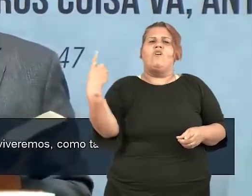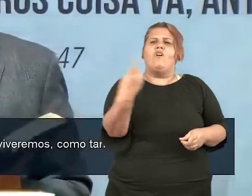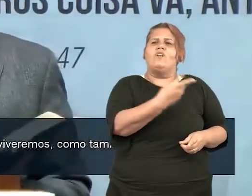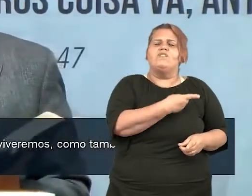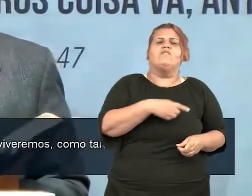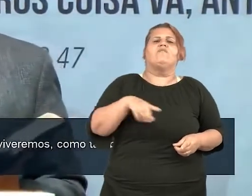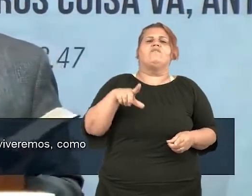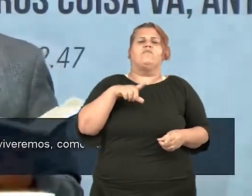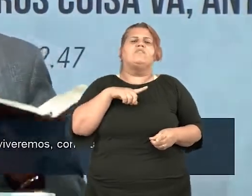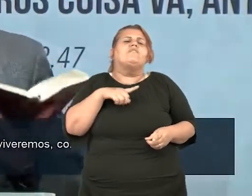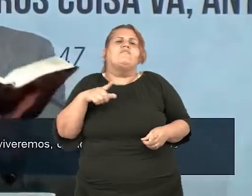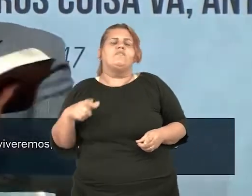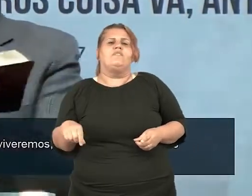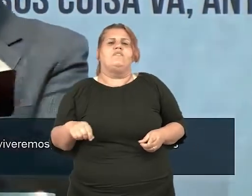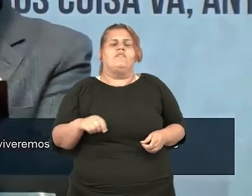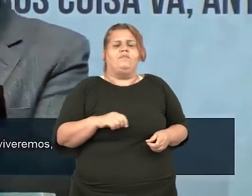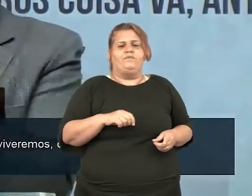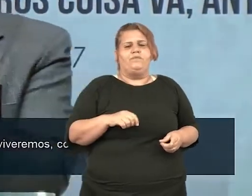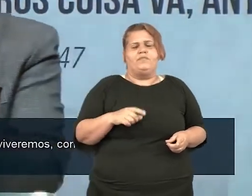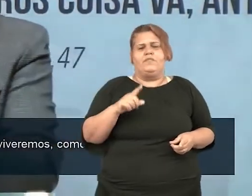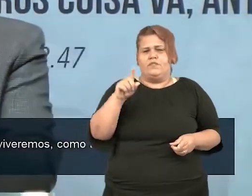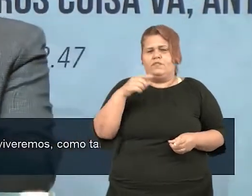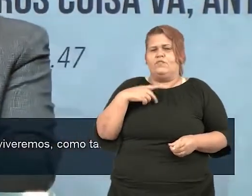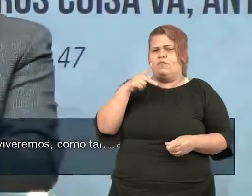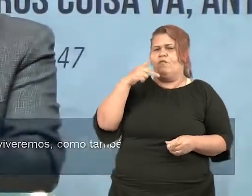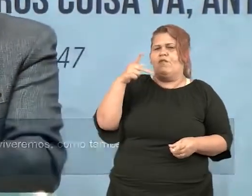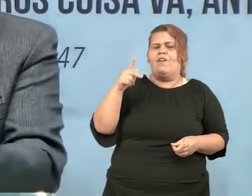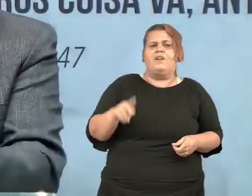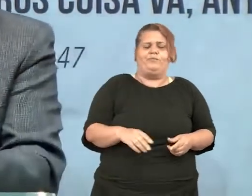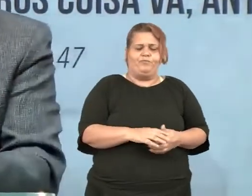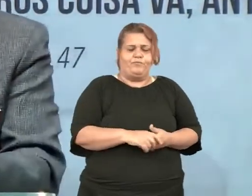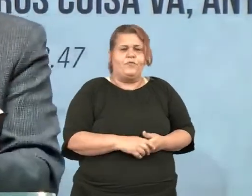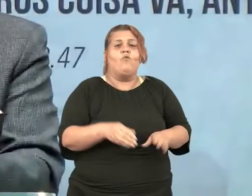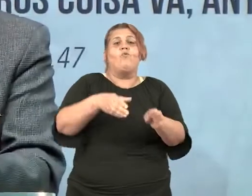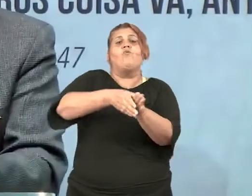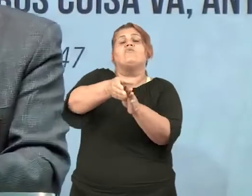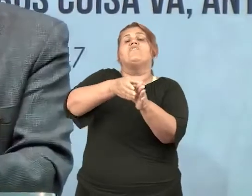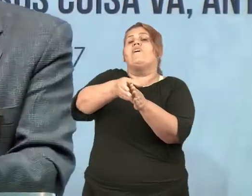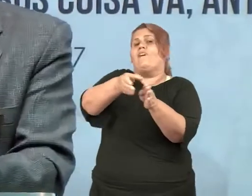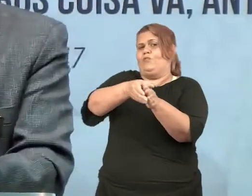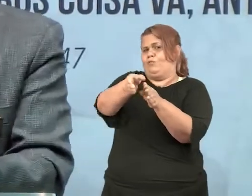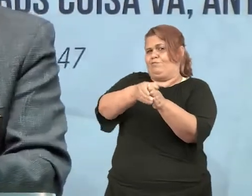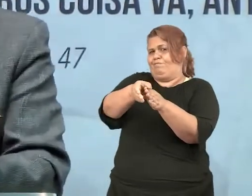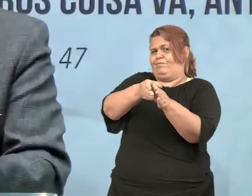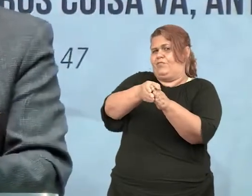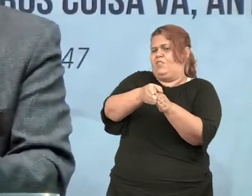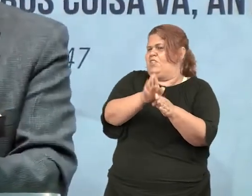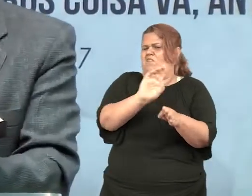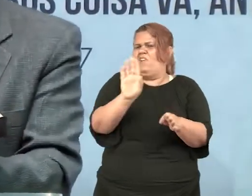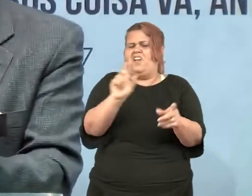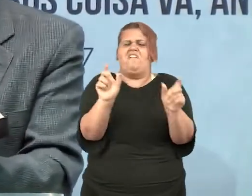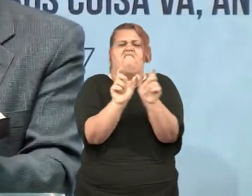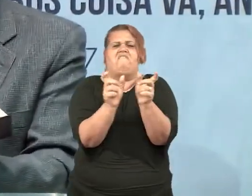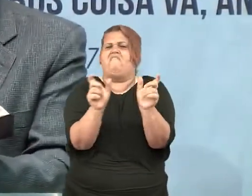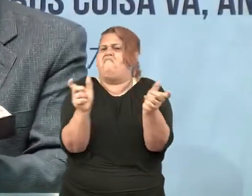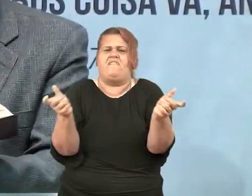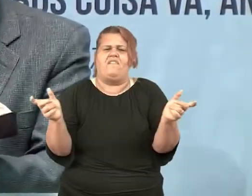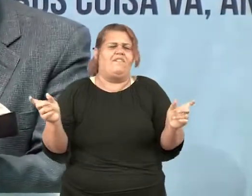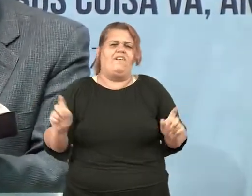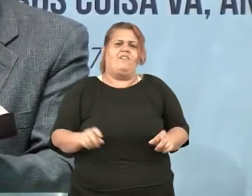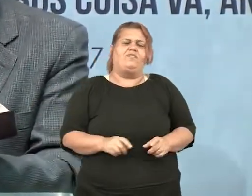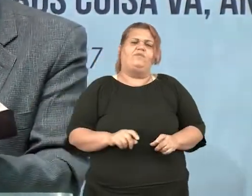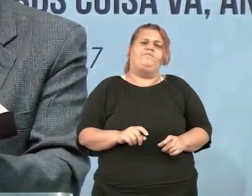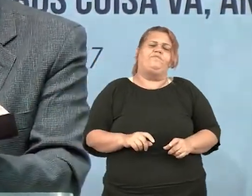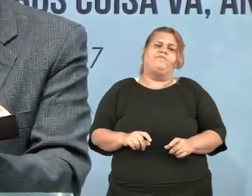aquilo. Então, deixa eu lhe dar um conselho. Não é clichê, não é